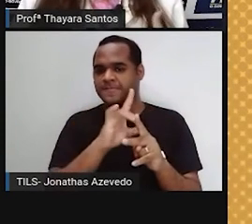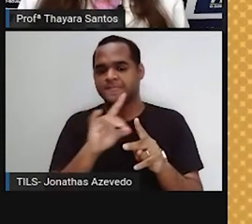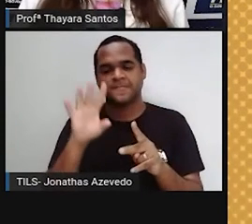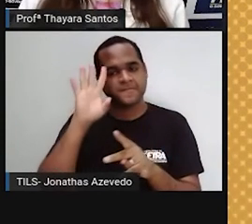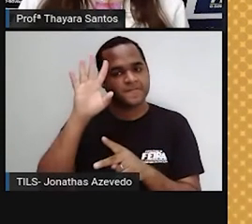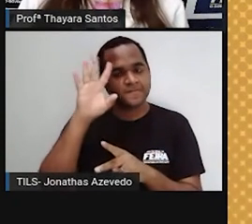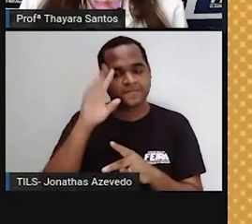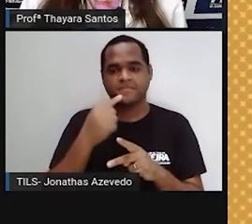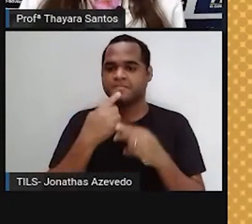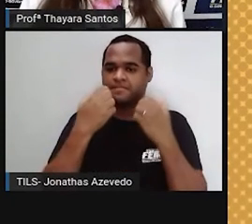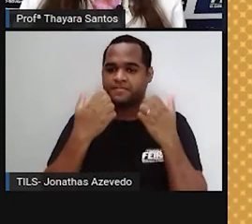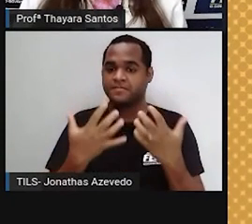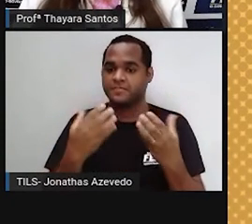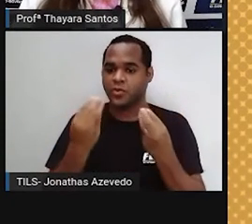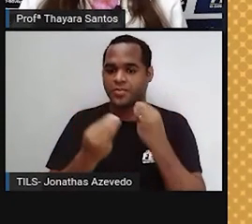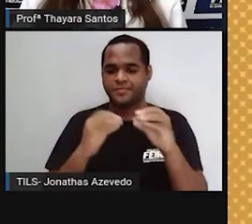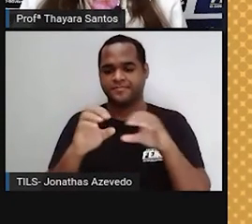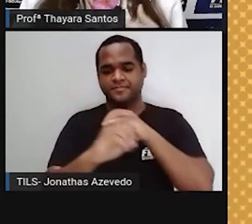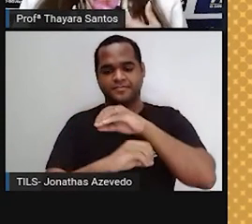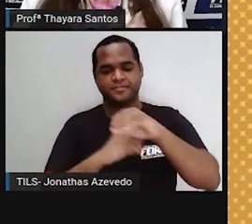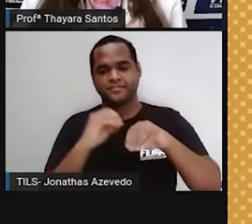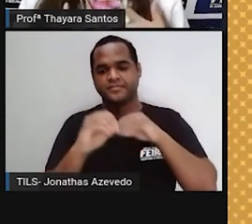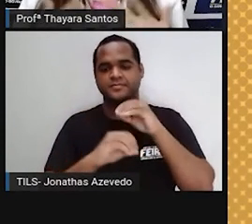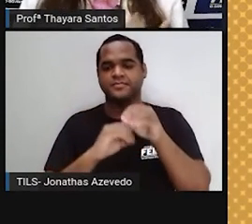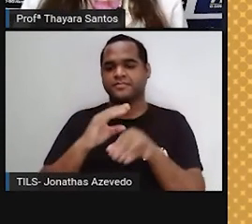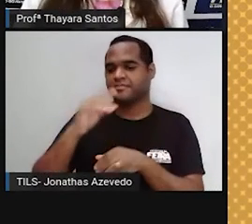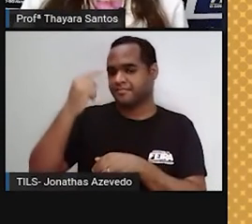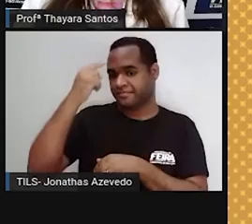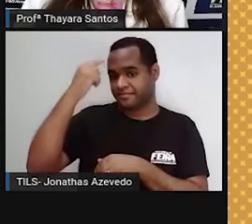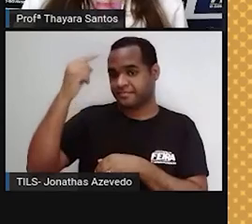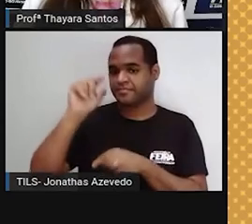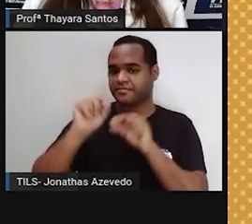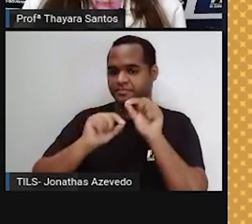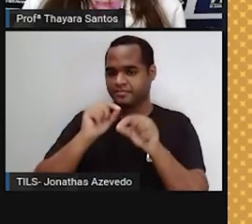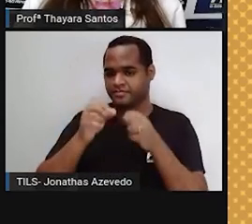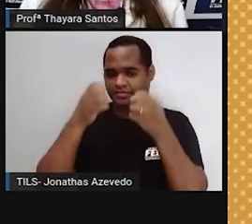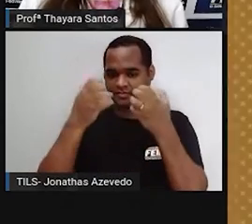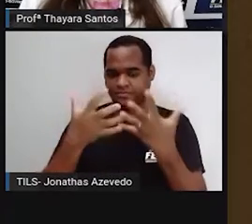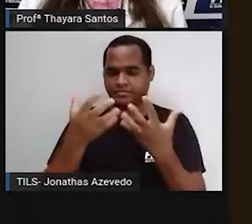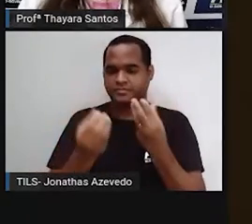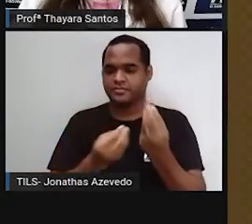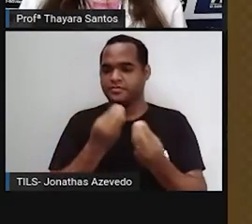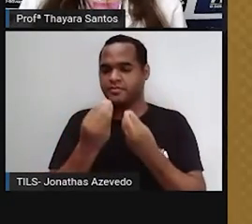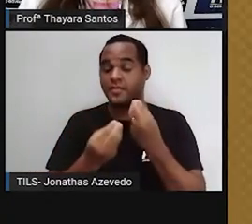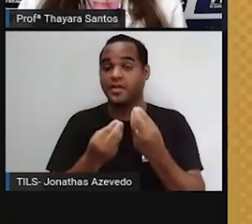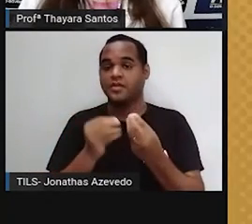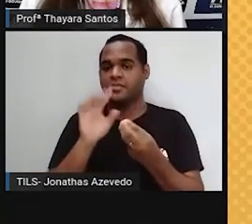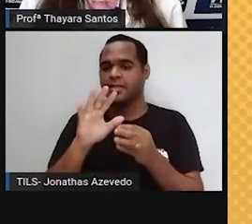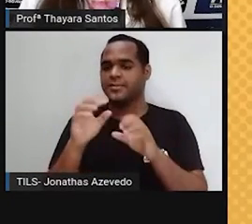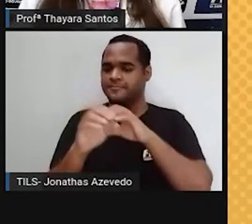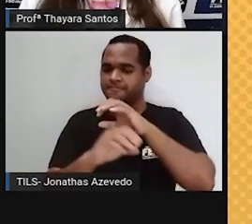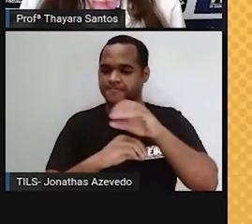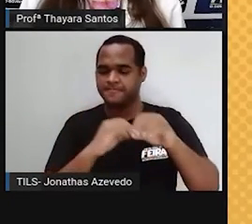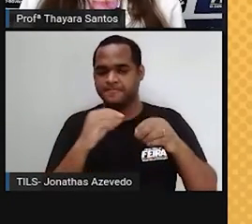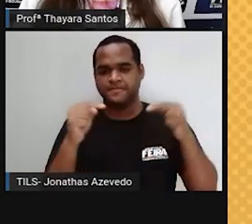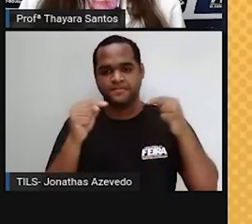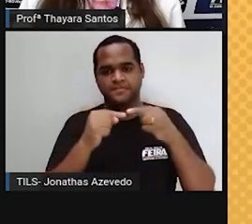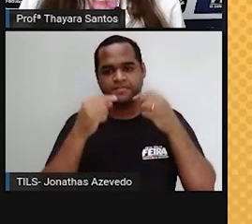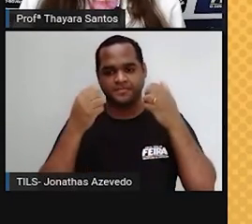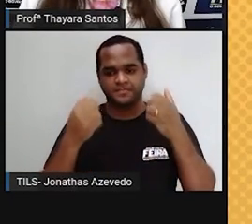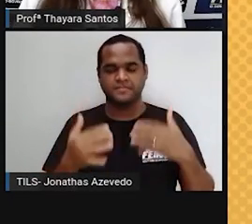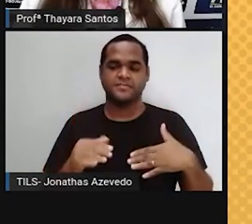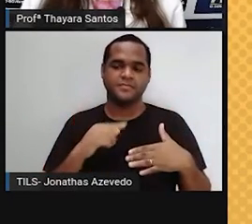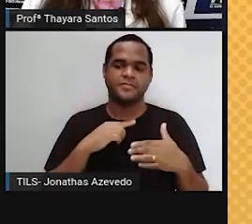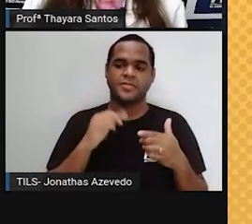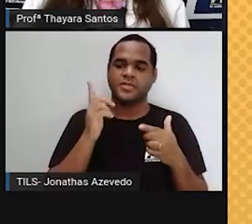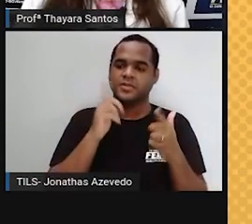sobre o universo, vamos agora entender do que ele é composto. Então, esse universo, ele é composto